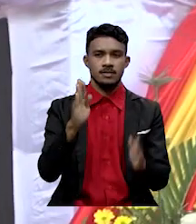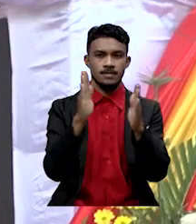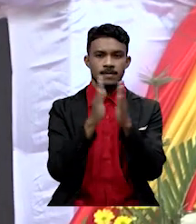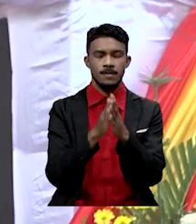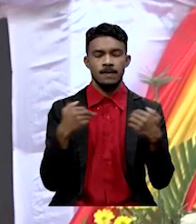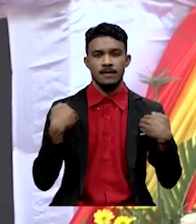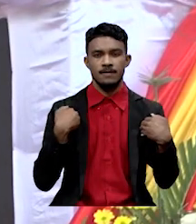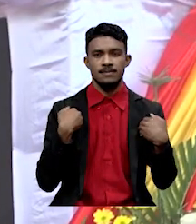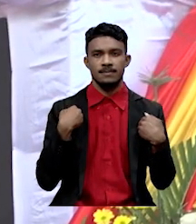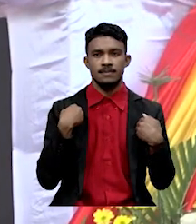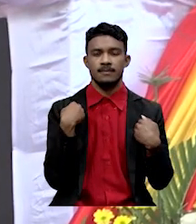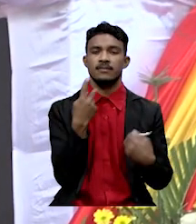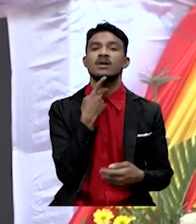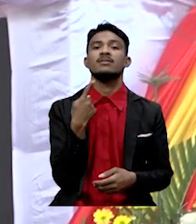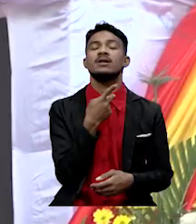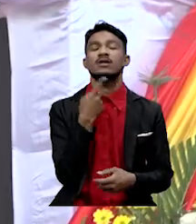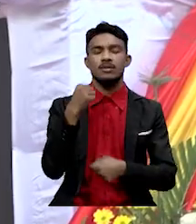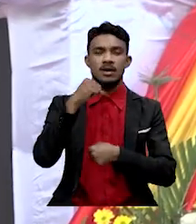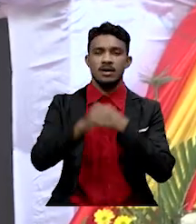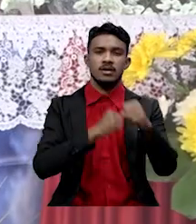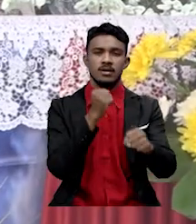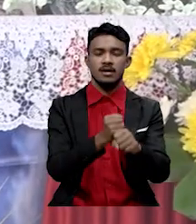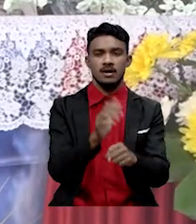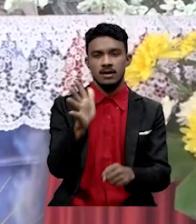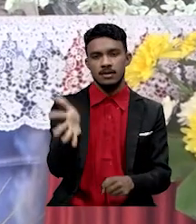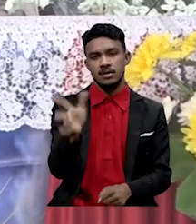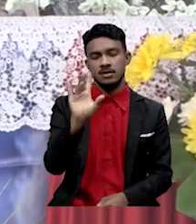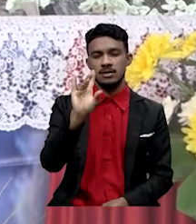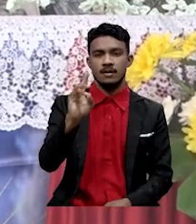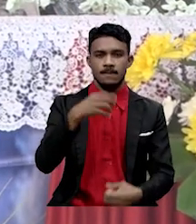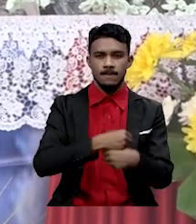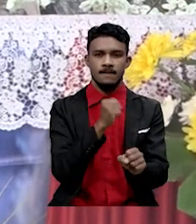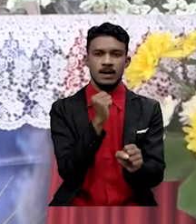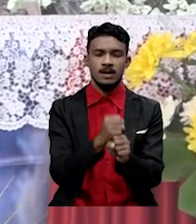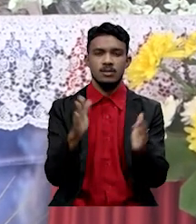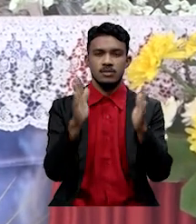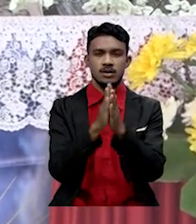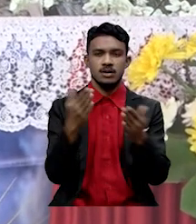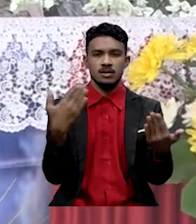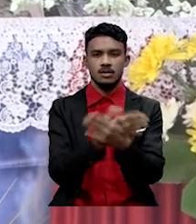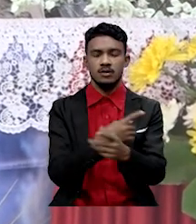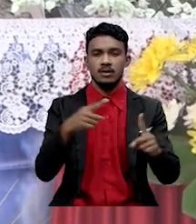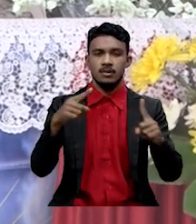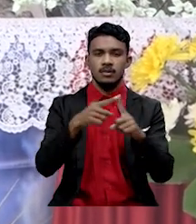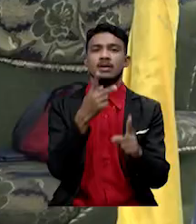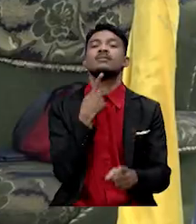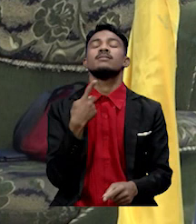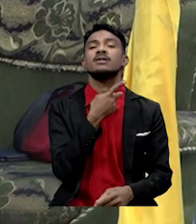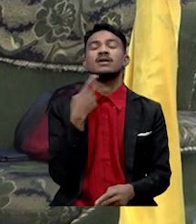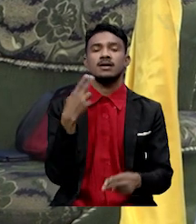agradecimento, Padroeiro Nian Batinan Limanolo Resenjito, halamos missa nova para Padre Miguel Ângelo